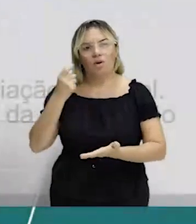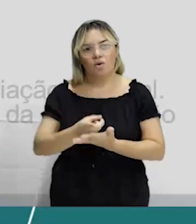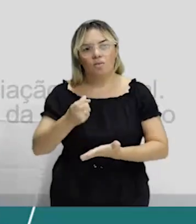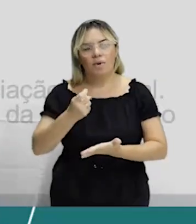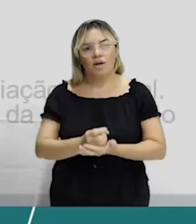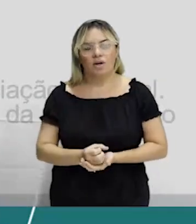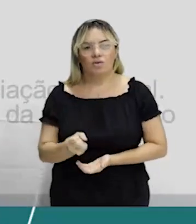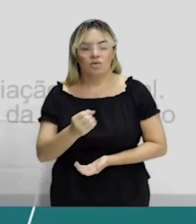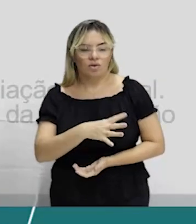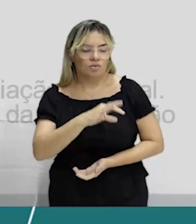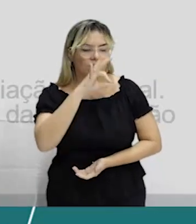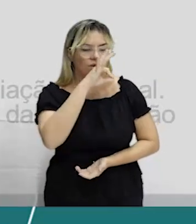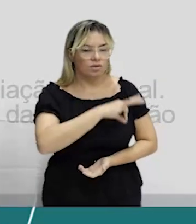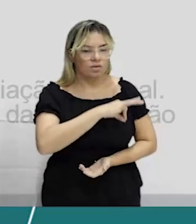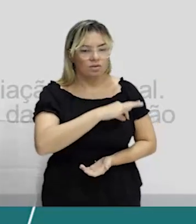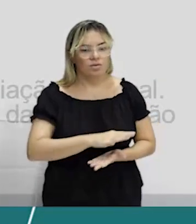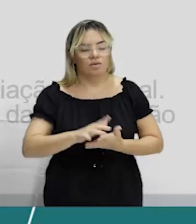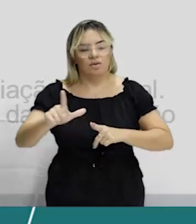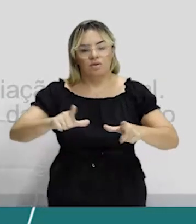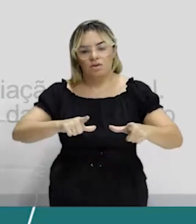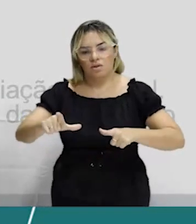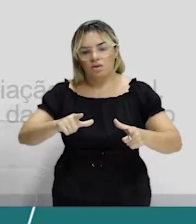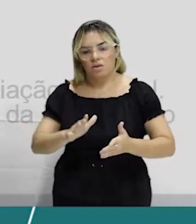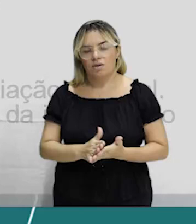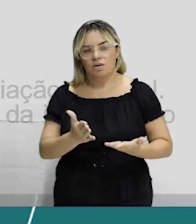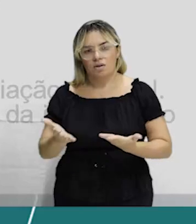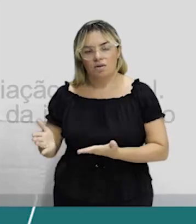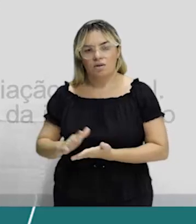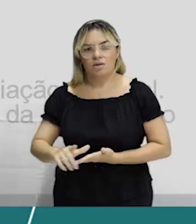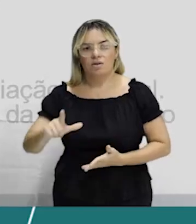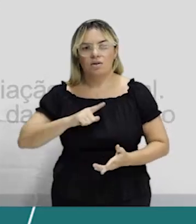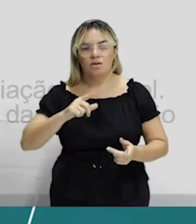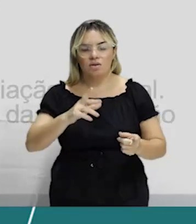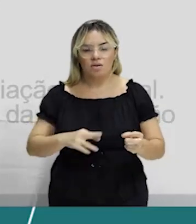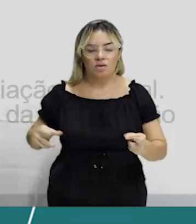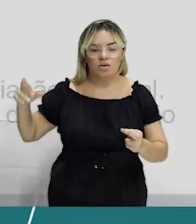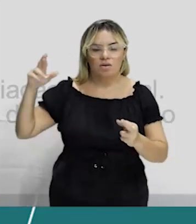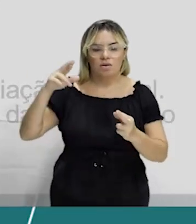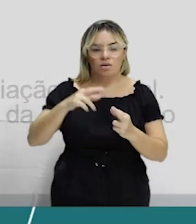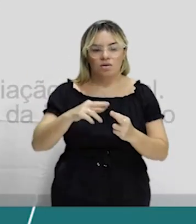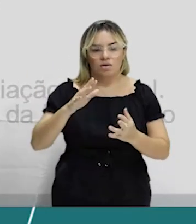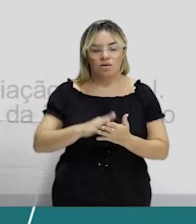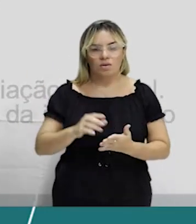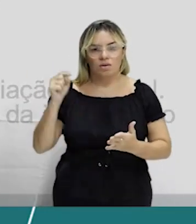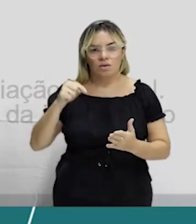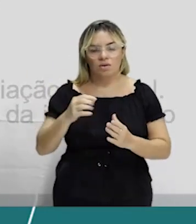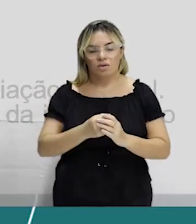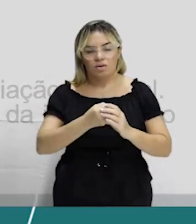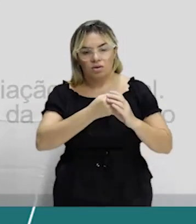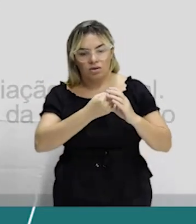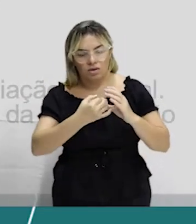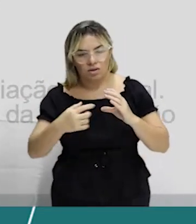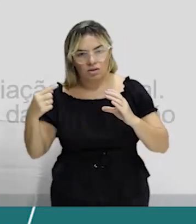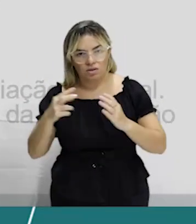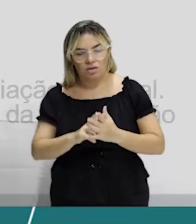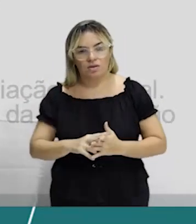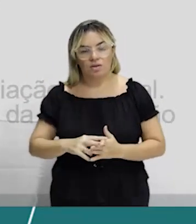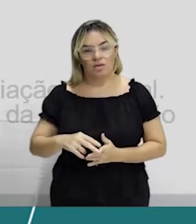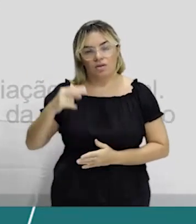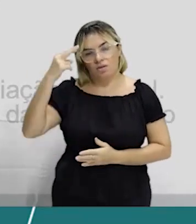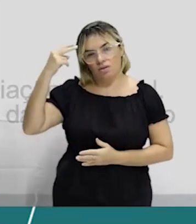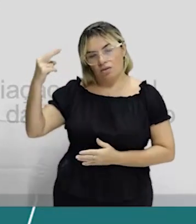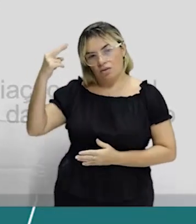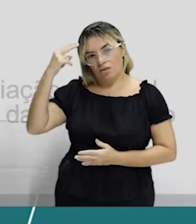trabalhadores. Tendo como referência os condicionamentos históricos do entre guerras,